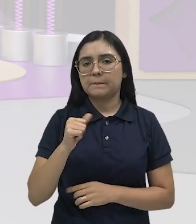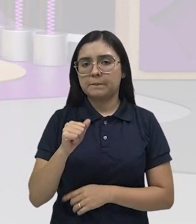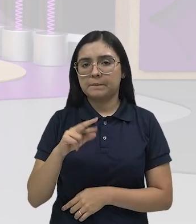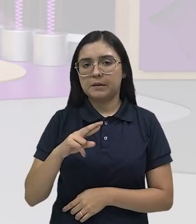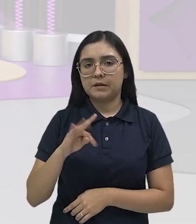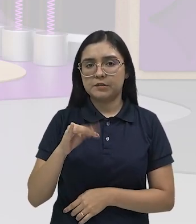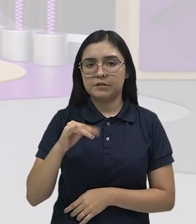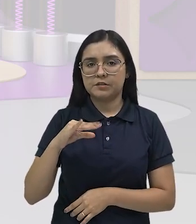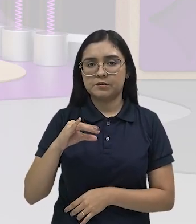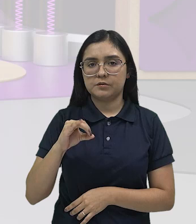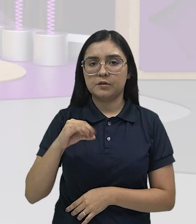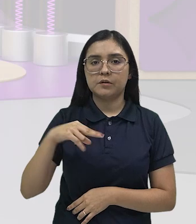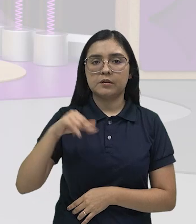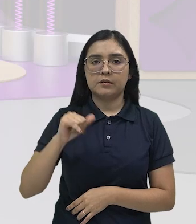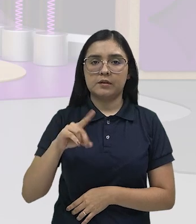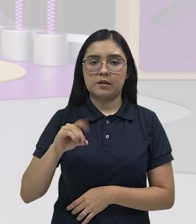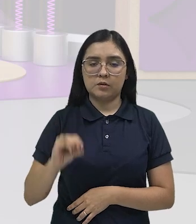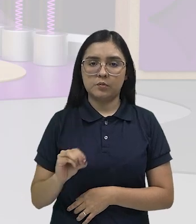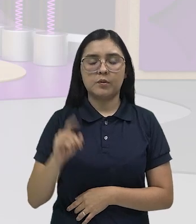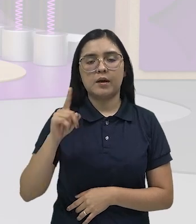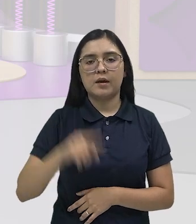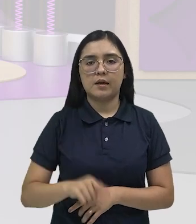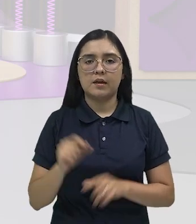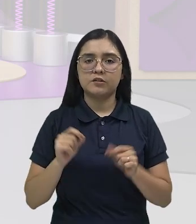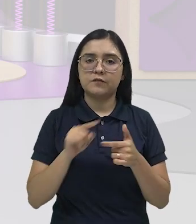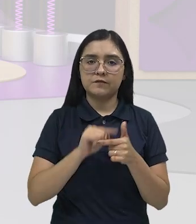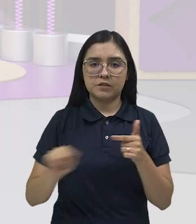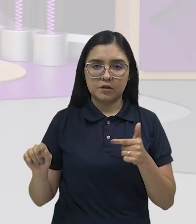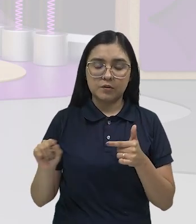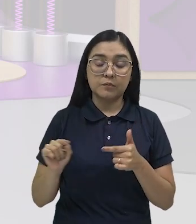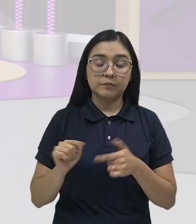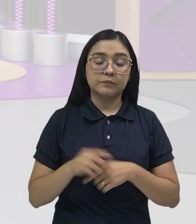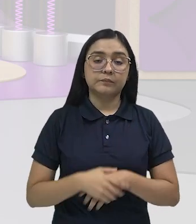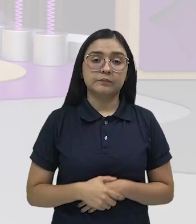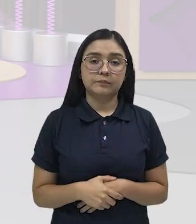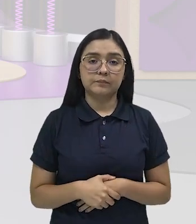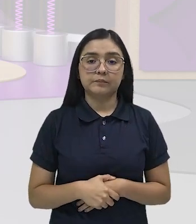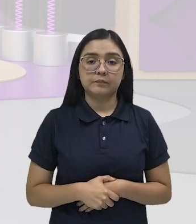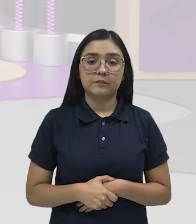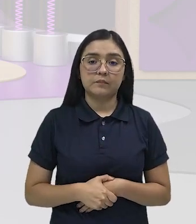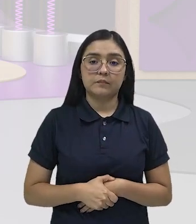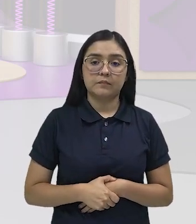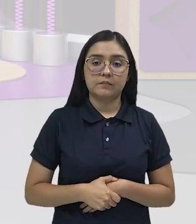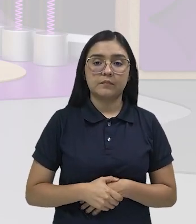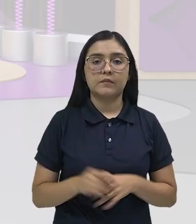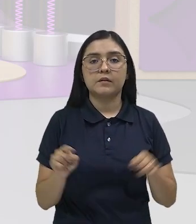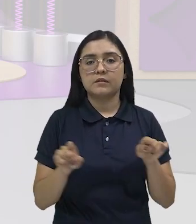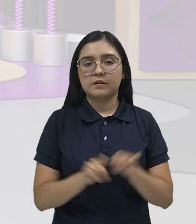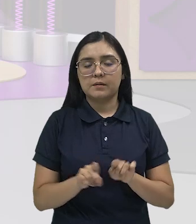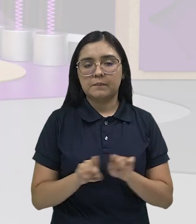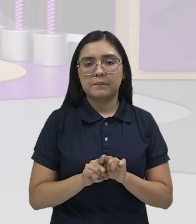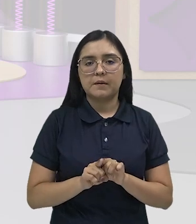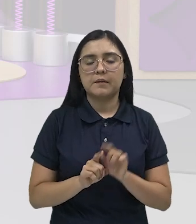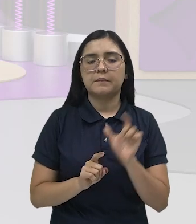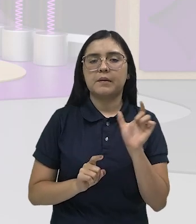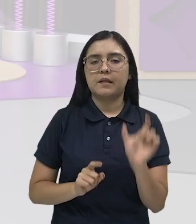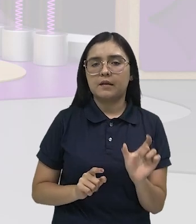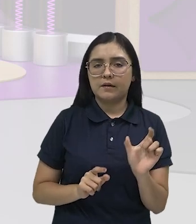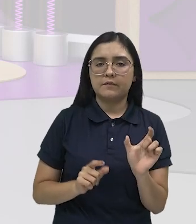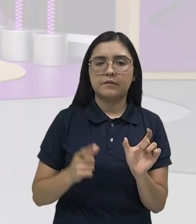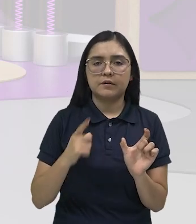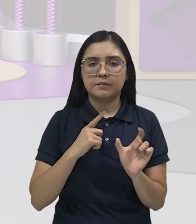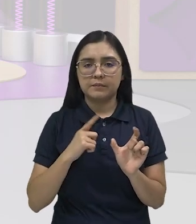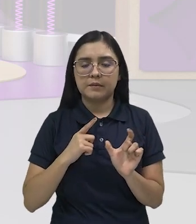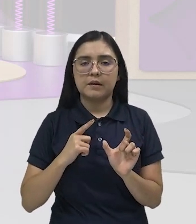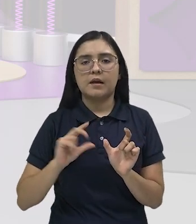é a divisão, é a fração, se aparecer. Se falar de quadrados, né? Alguma coisa elevado